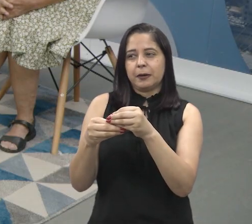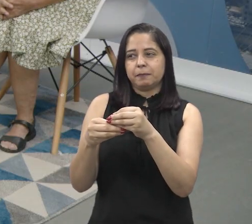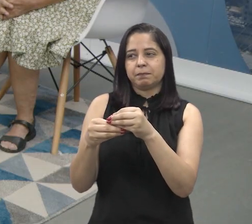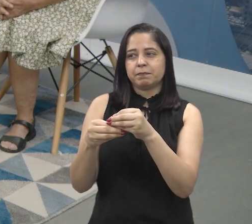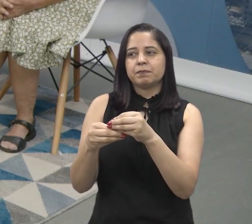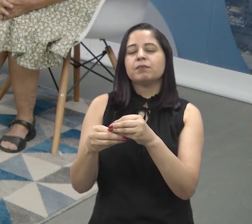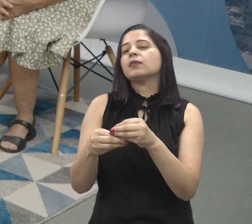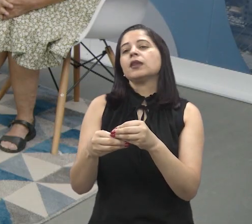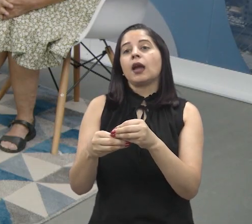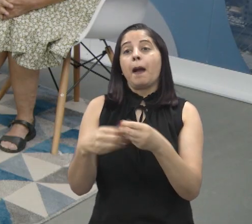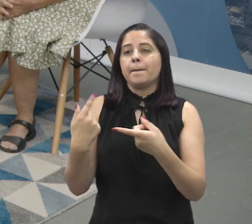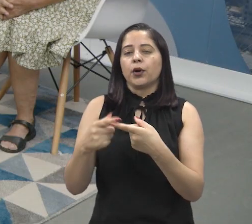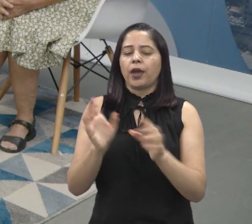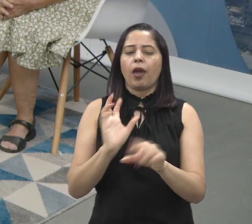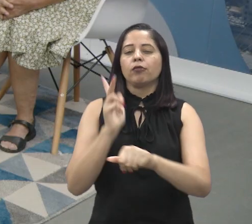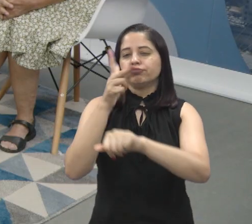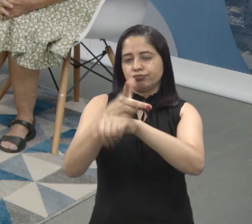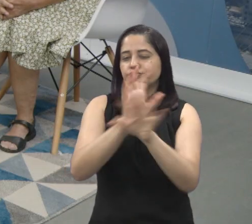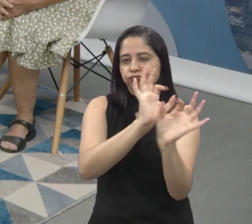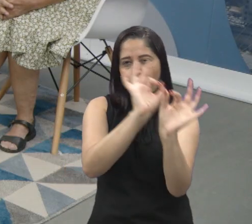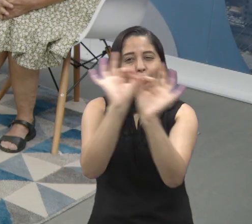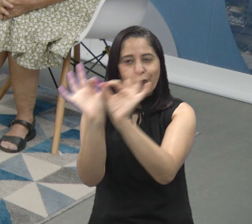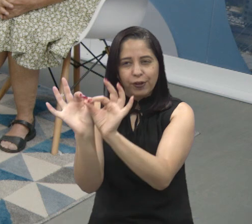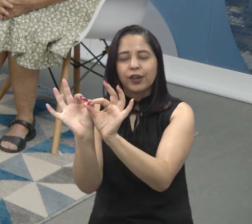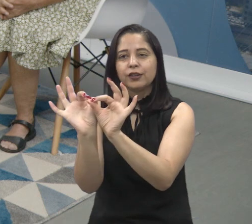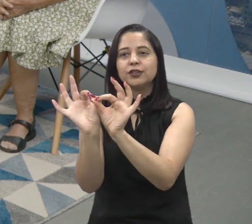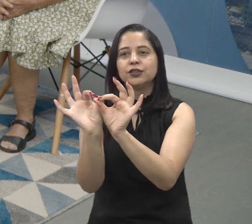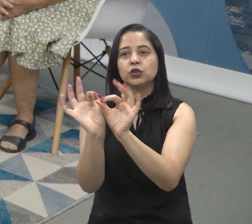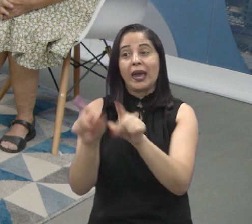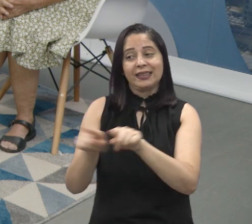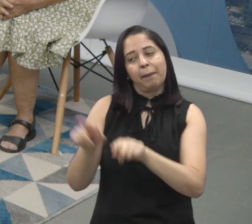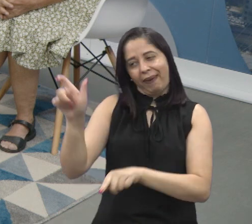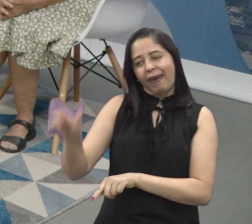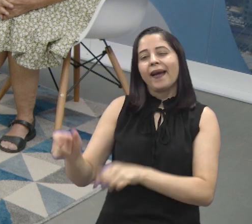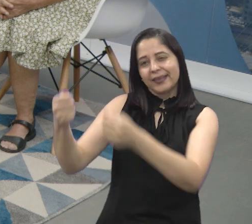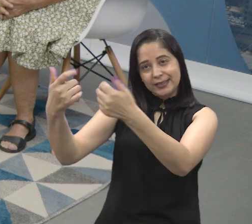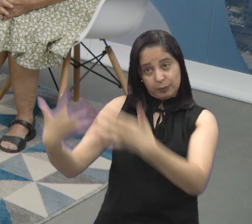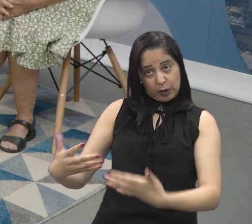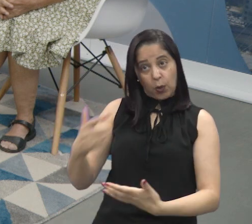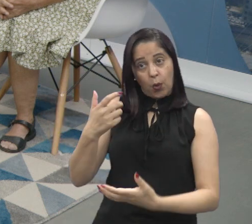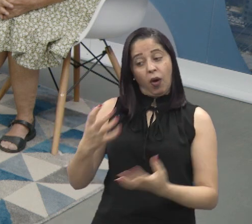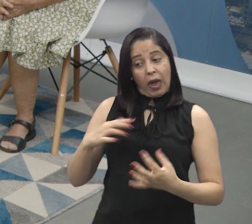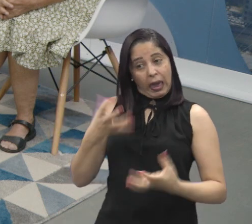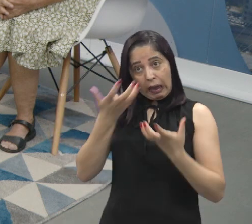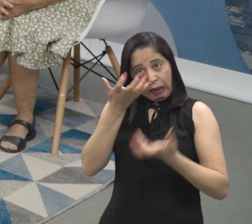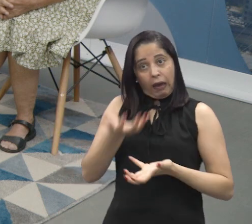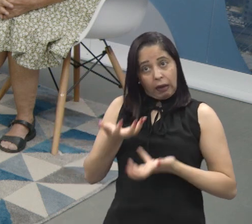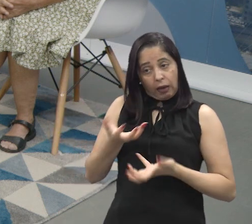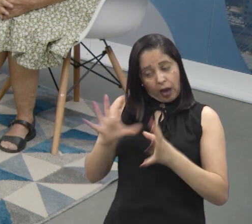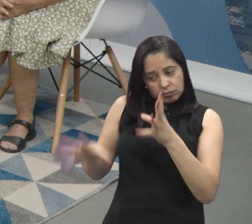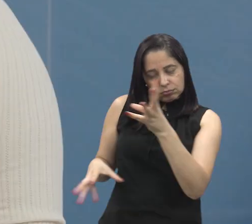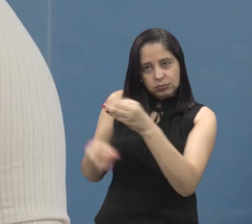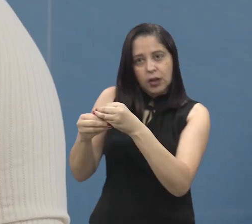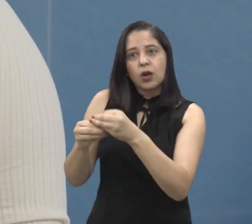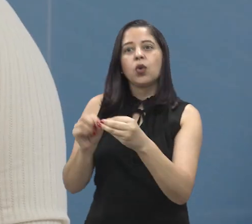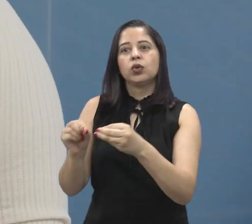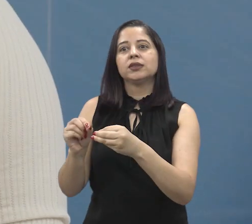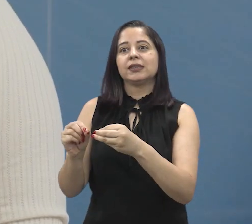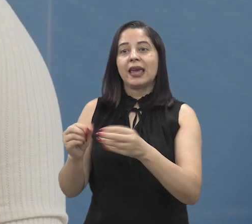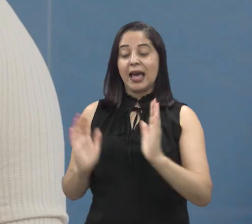turismo que vem crescendo bastante também. Como que você destacaria São José nesse sentido? Bom, eu só